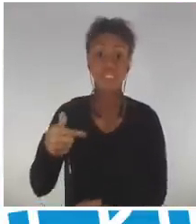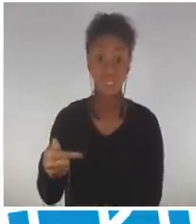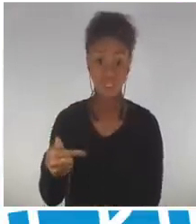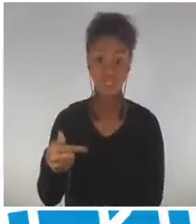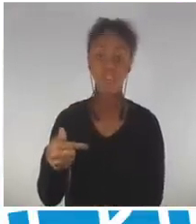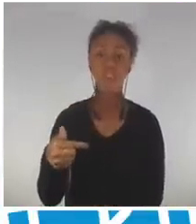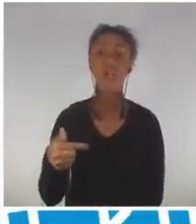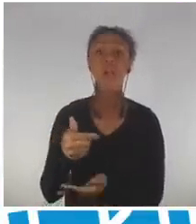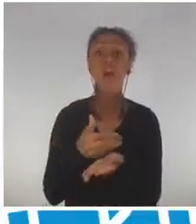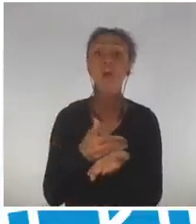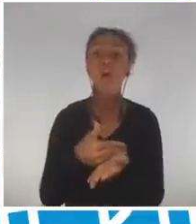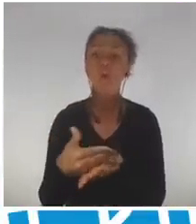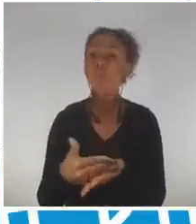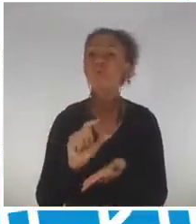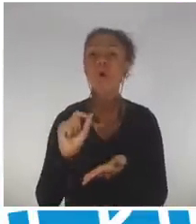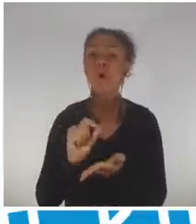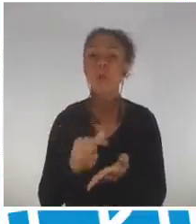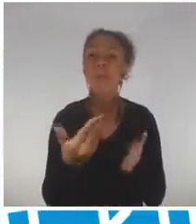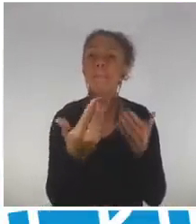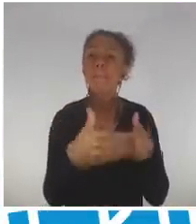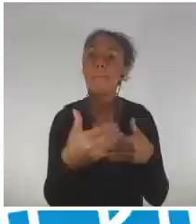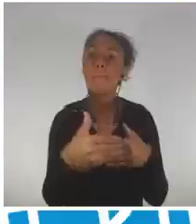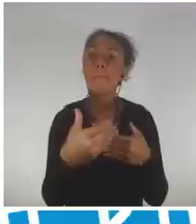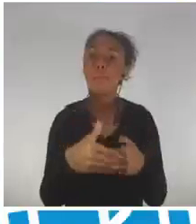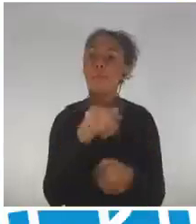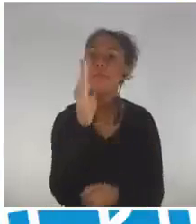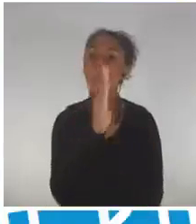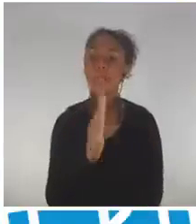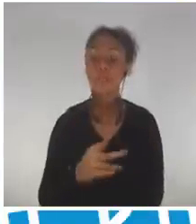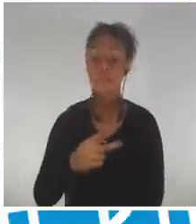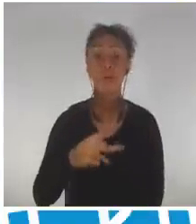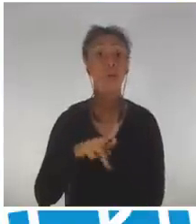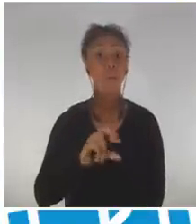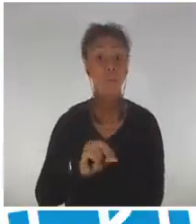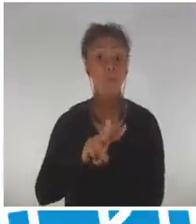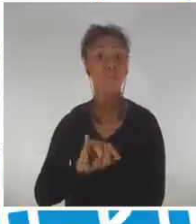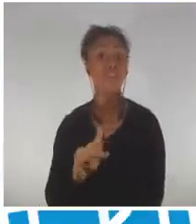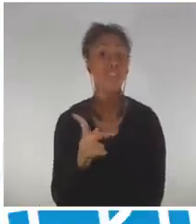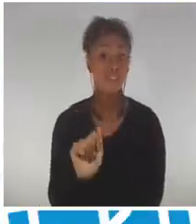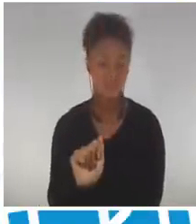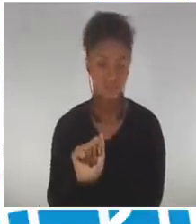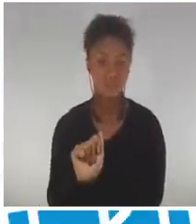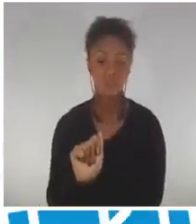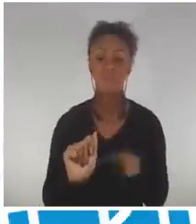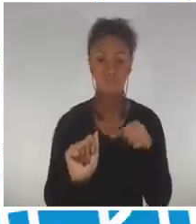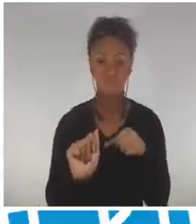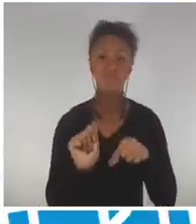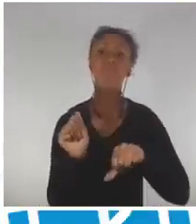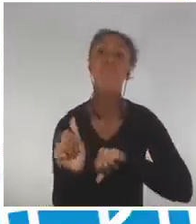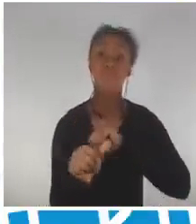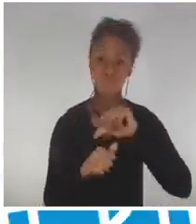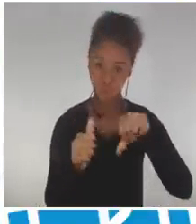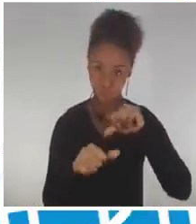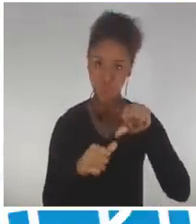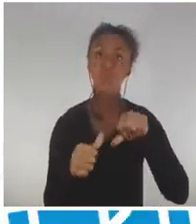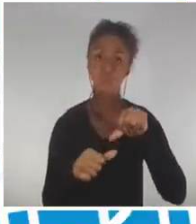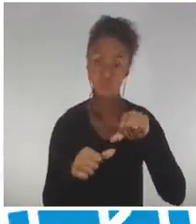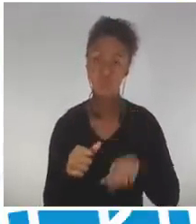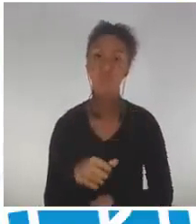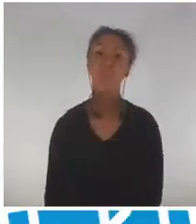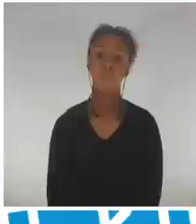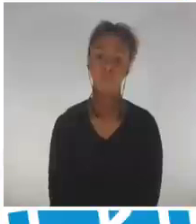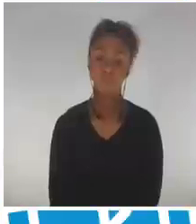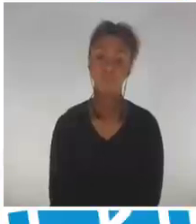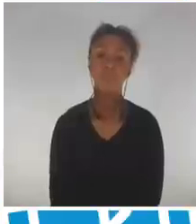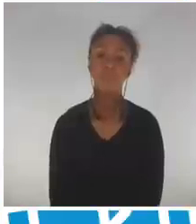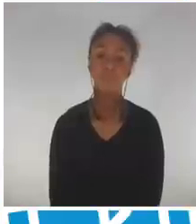da Provinha Brasil, né, atualmente, que também evoluiu ao longo desse tempo, atualmente é o ANA, né? Bom, introduzindo